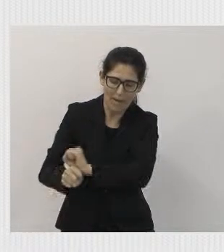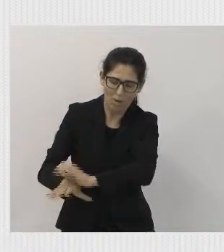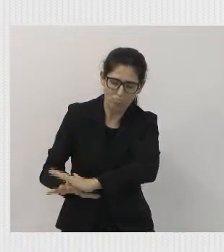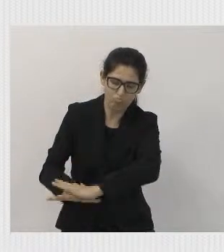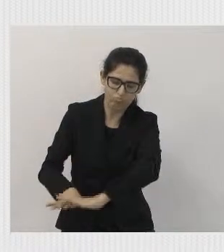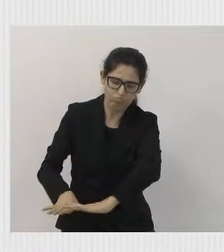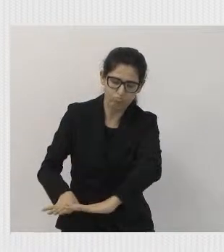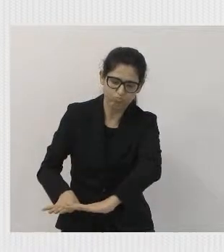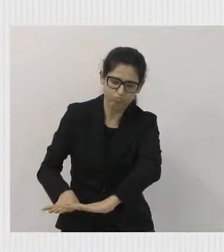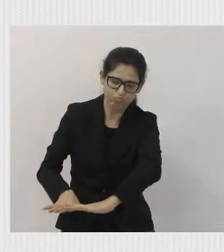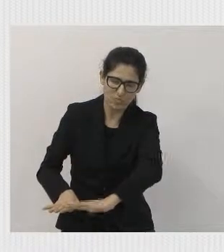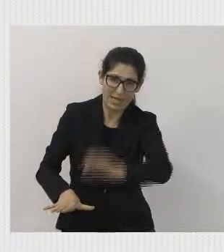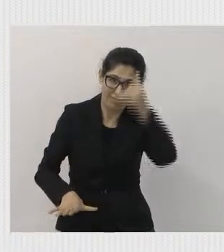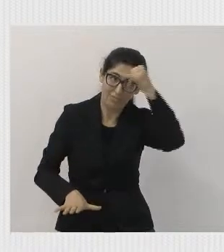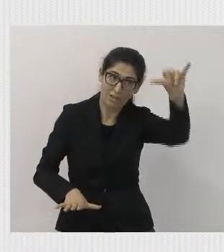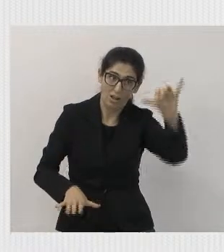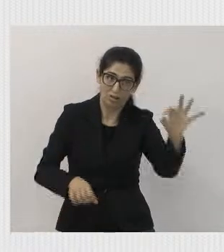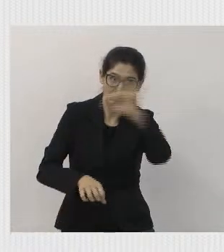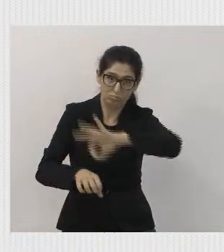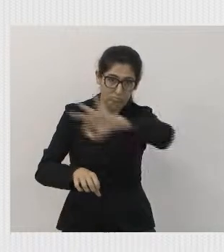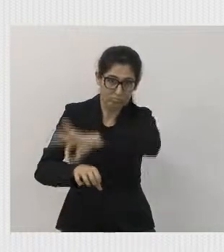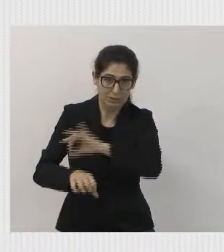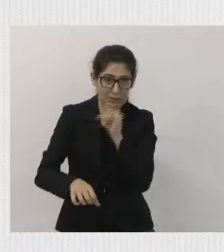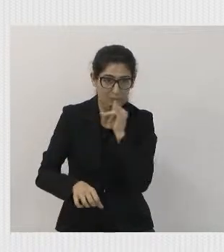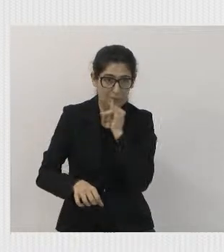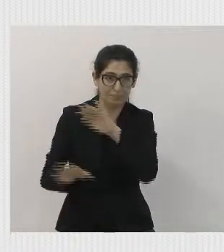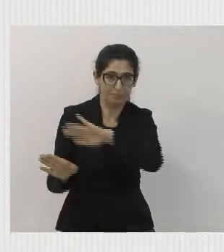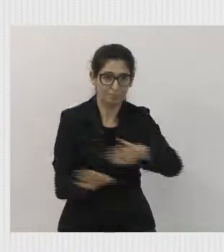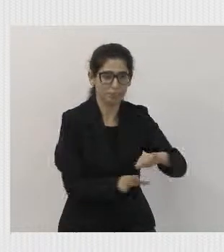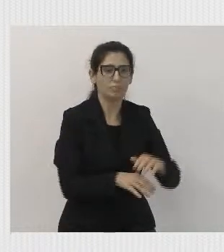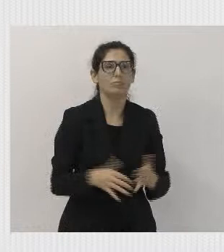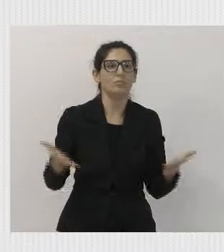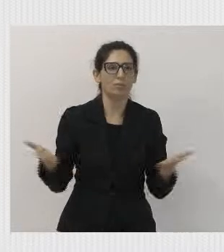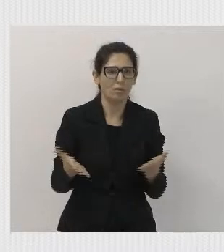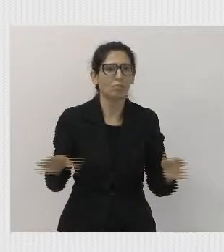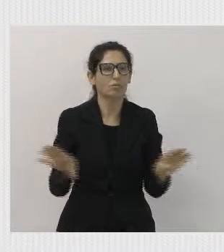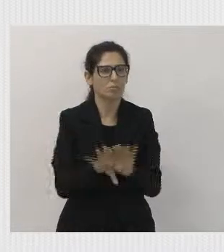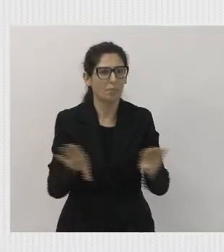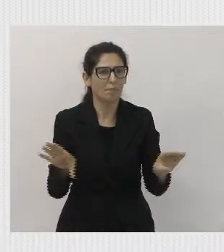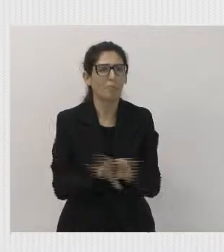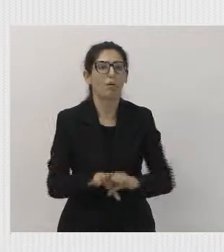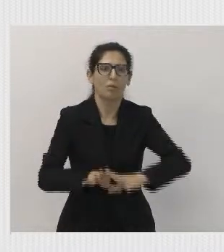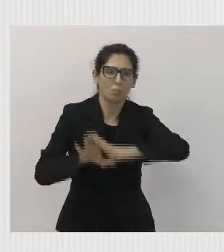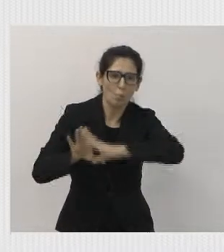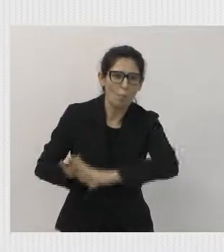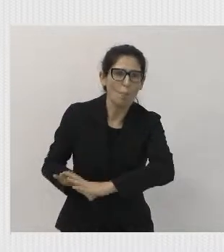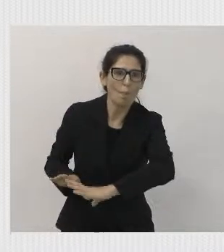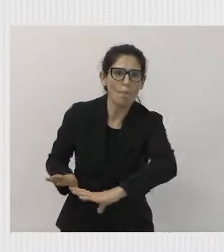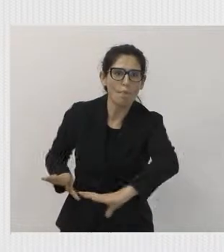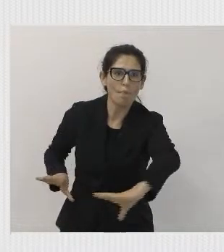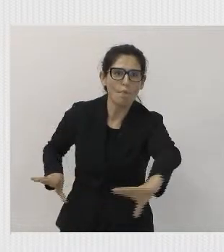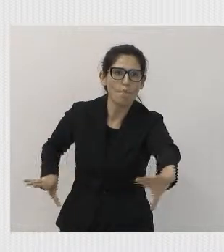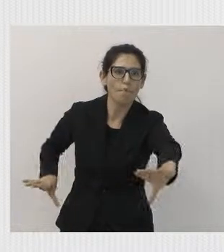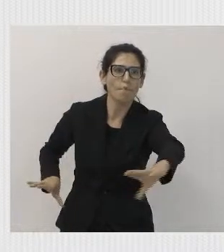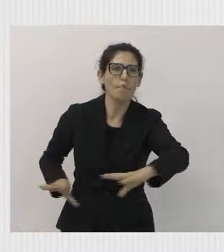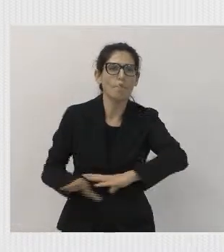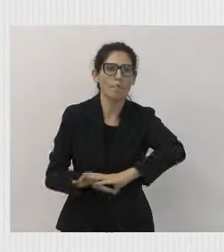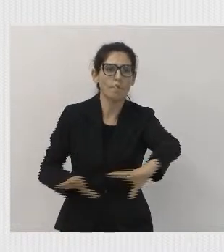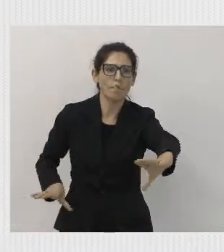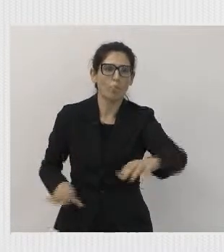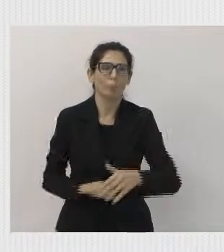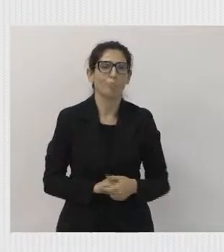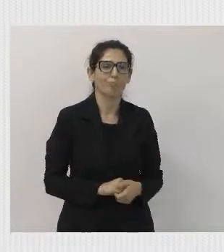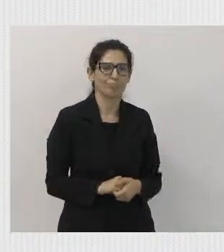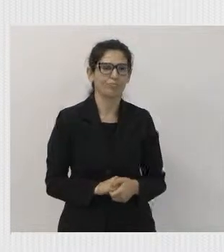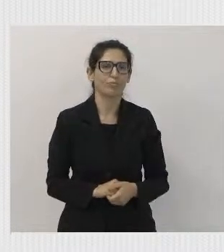já sanaram esse problema. E agora estão fazendo também os sargentões, que é encruziladas das ruas da